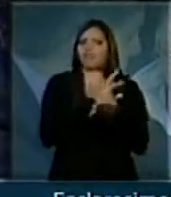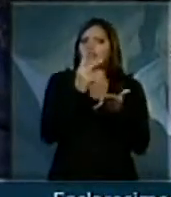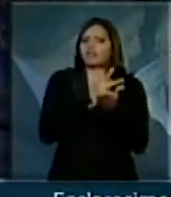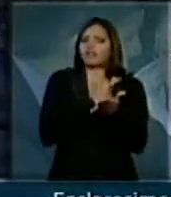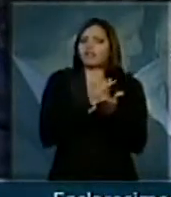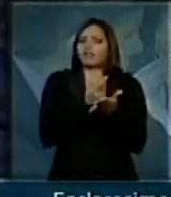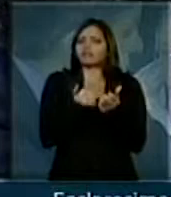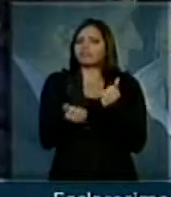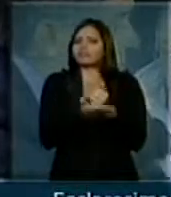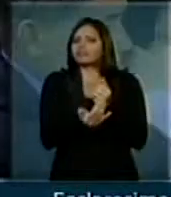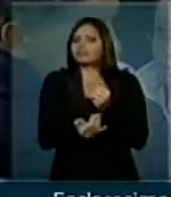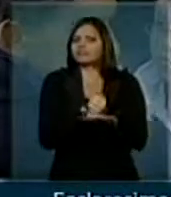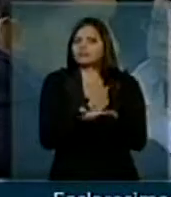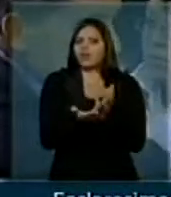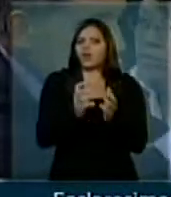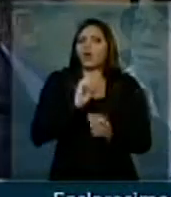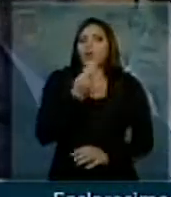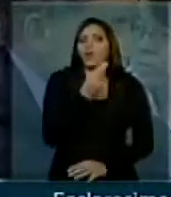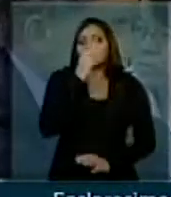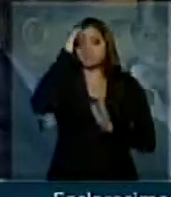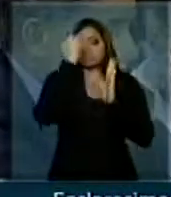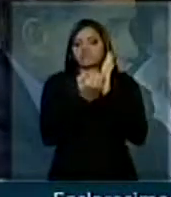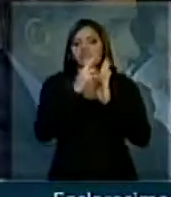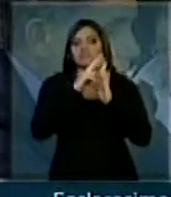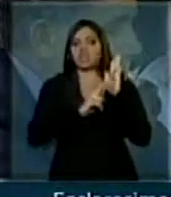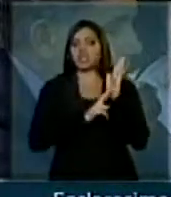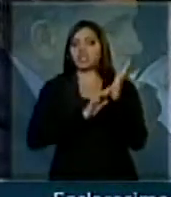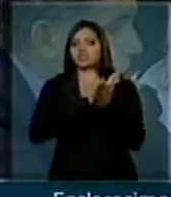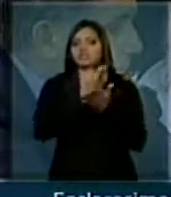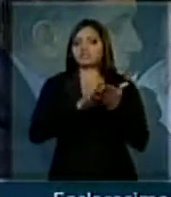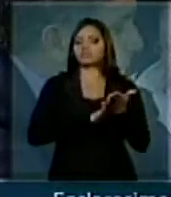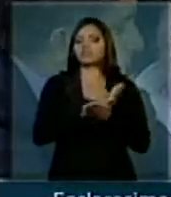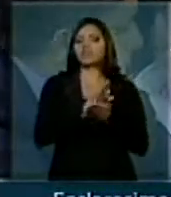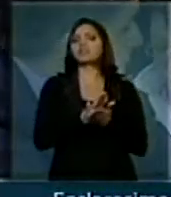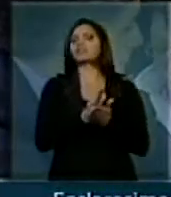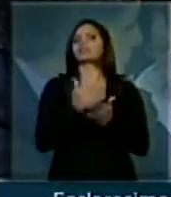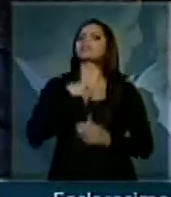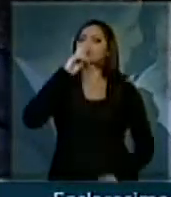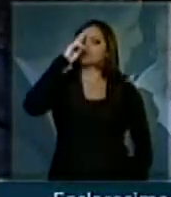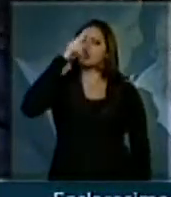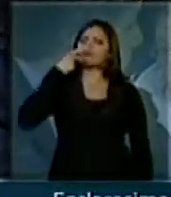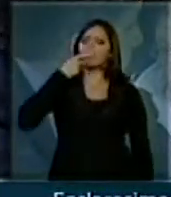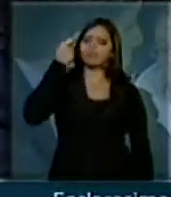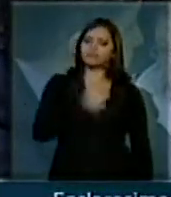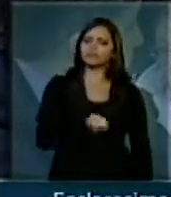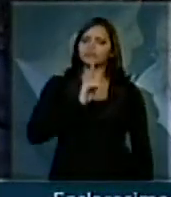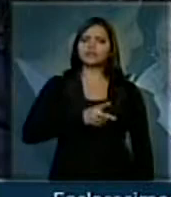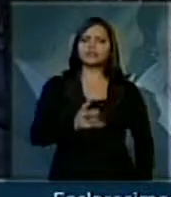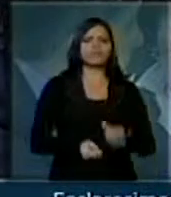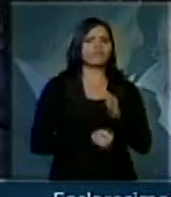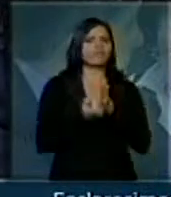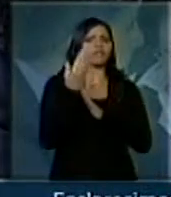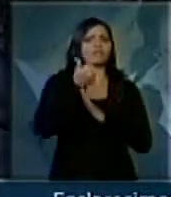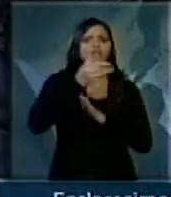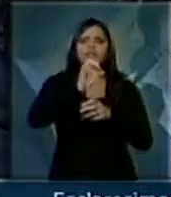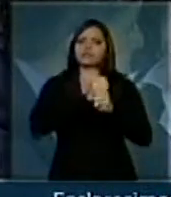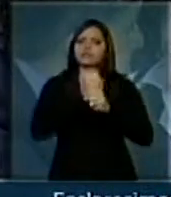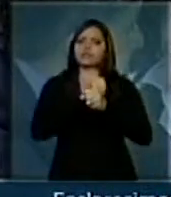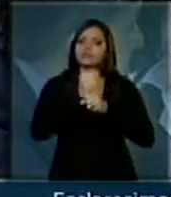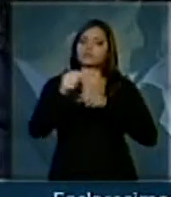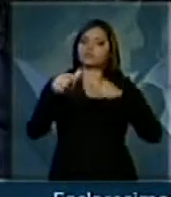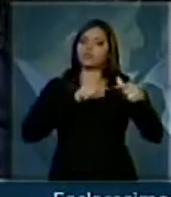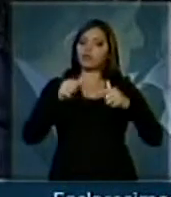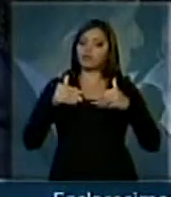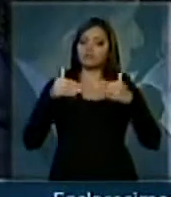acabamos de apresentar, existentes no Ministério, como tem demonstrado e afirmado que por mais de 10 anos trabalha na